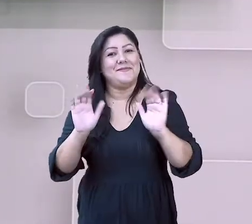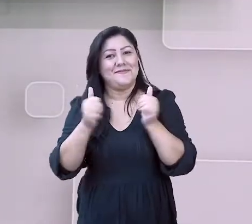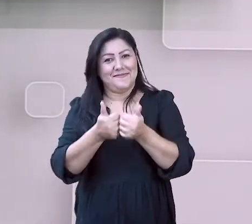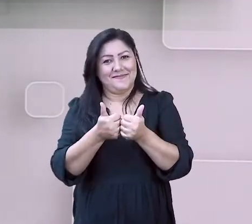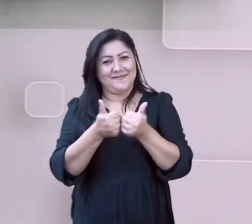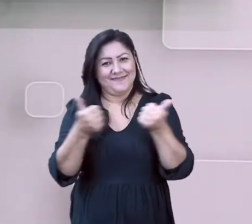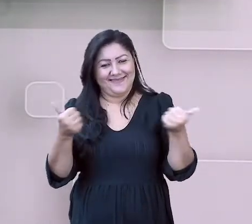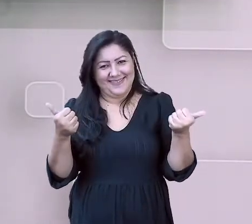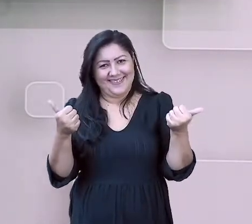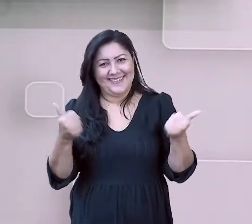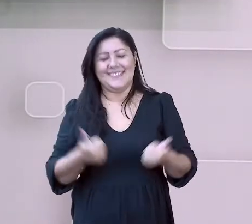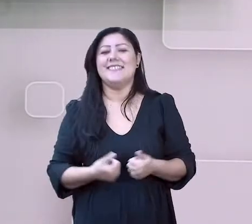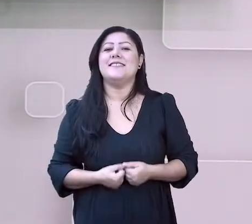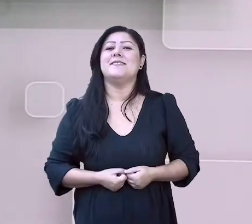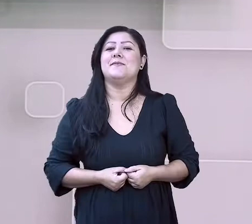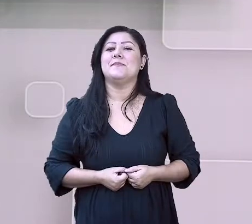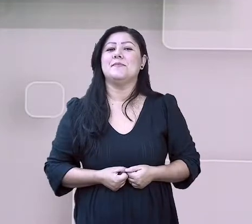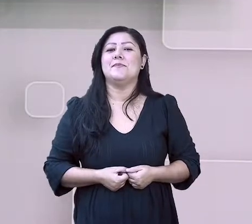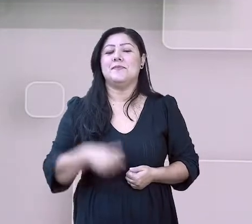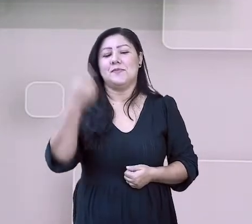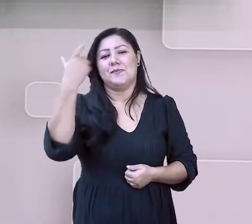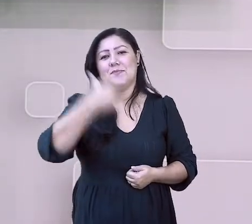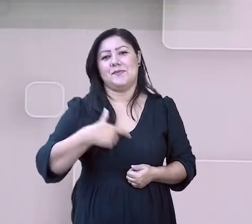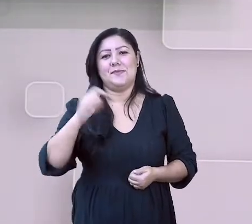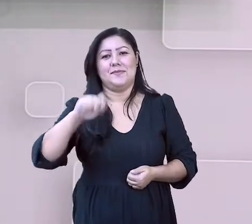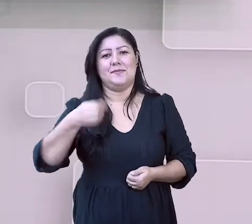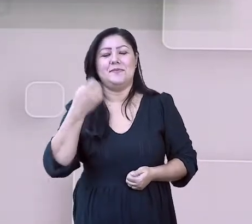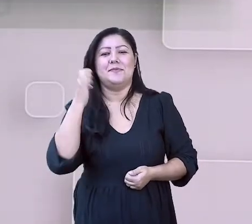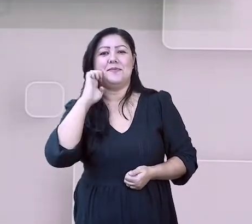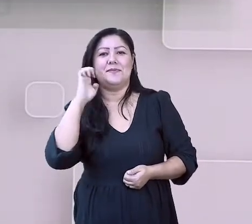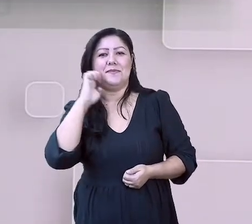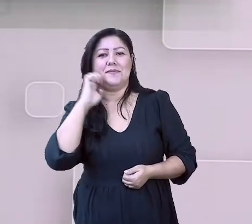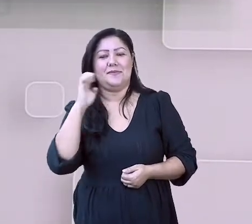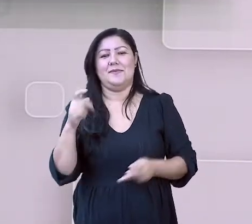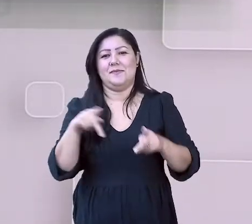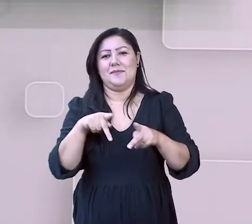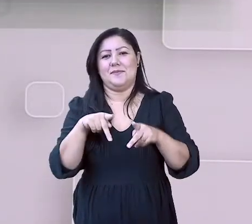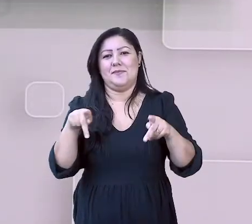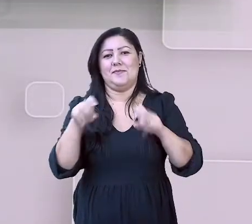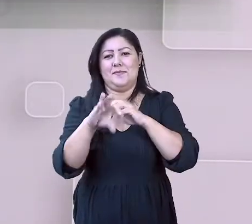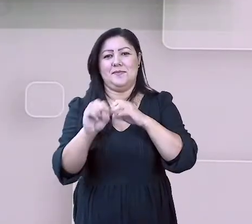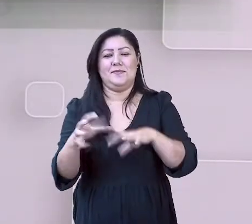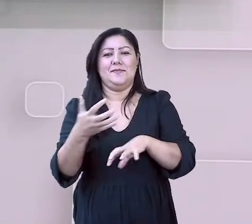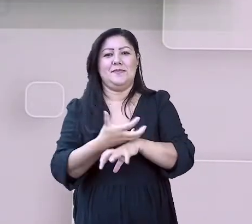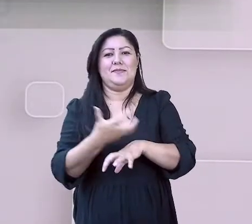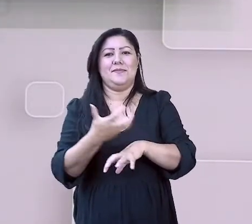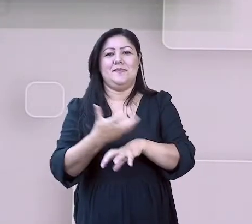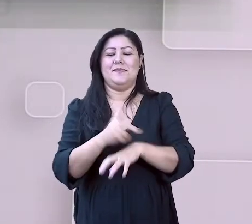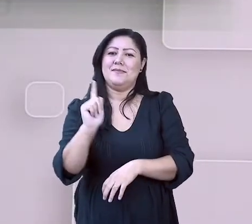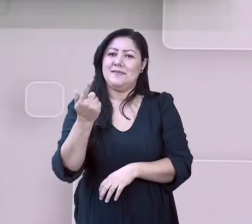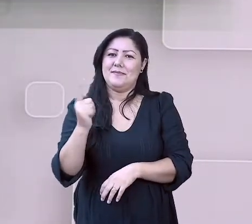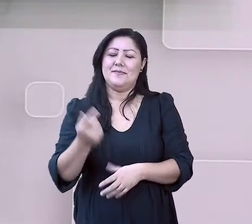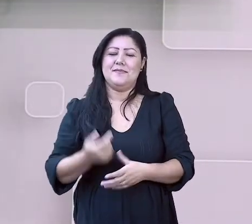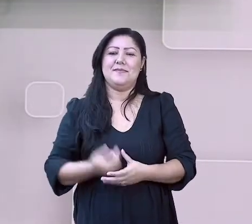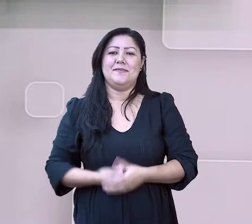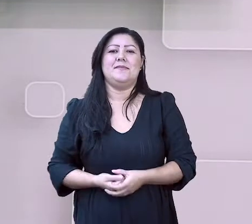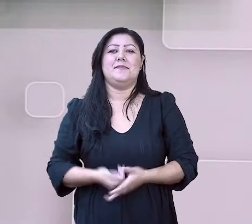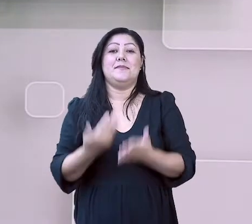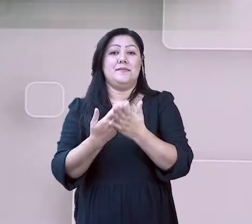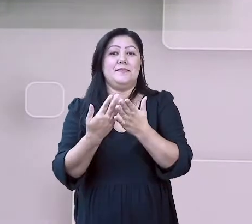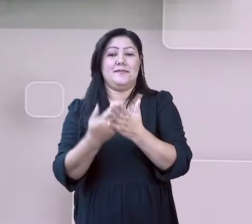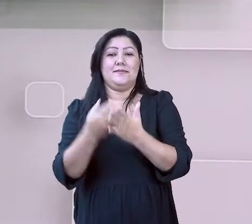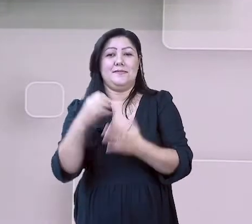estudante! Tudo bem? Eu sou Eliane, sua professora de Geografia. Essa é a nossa aula de número